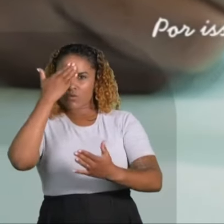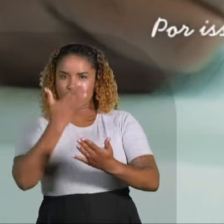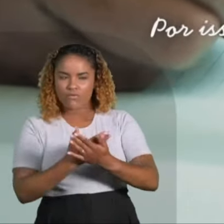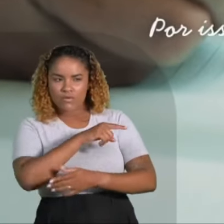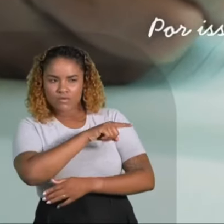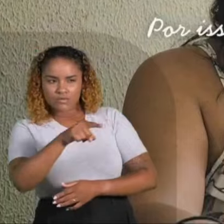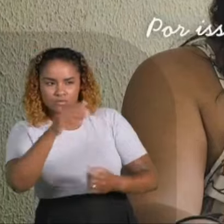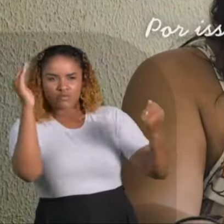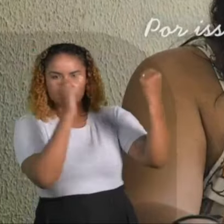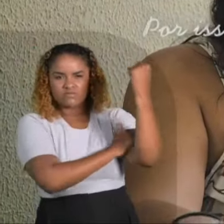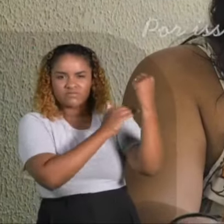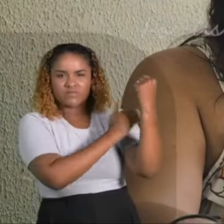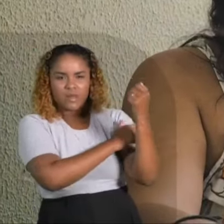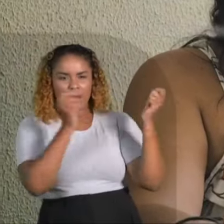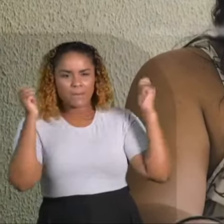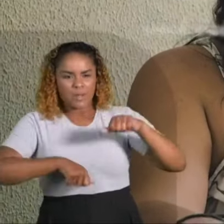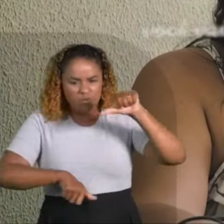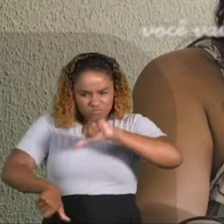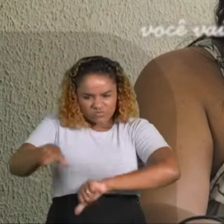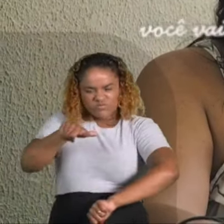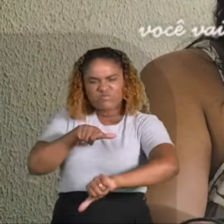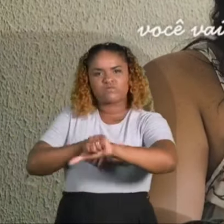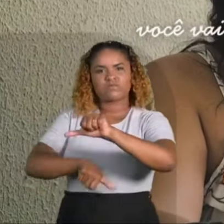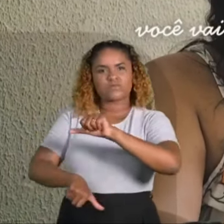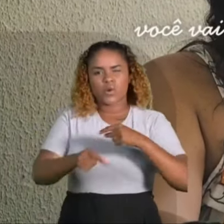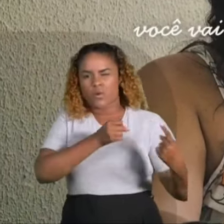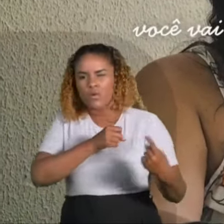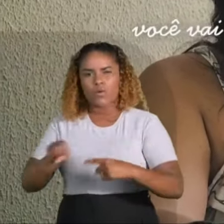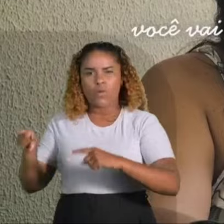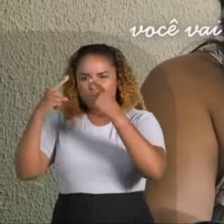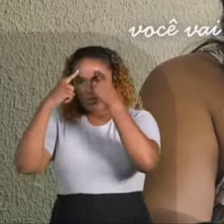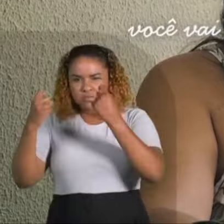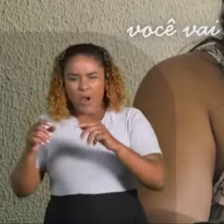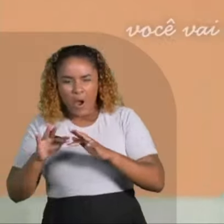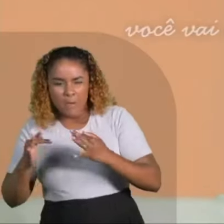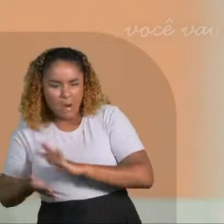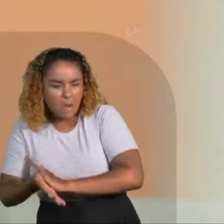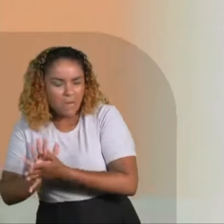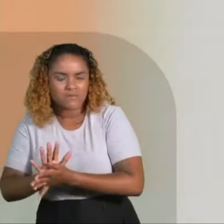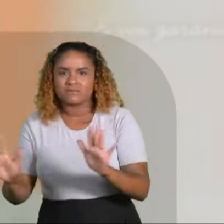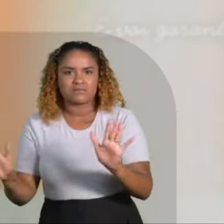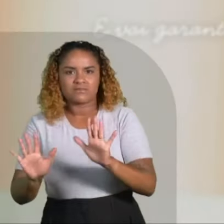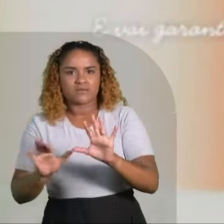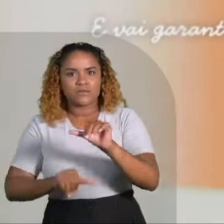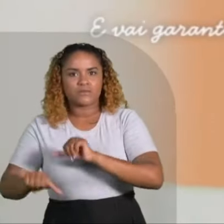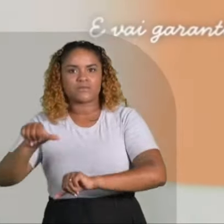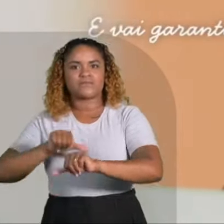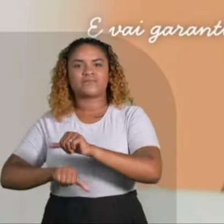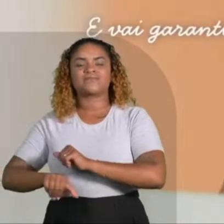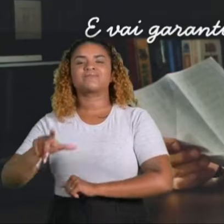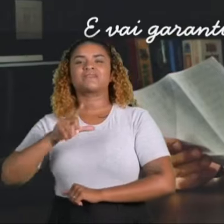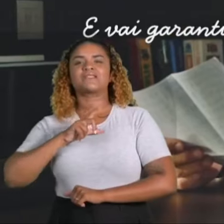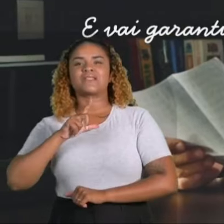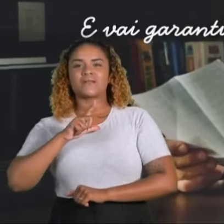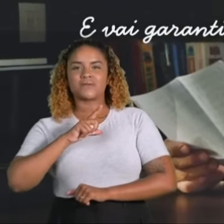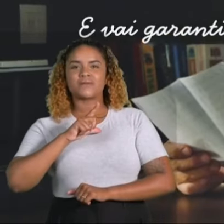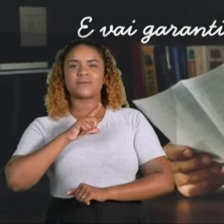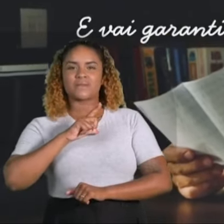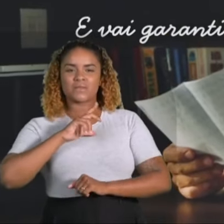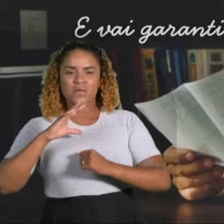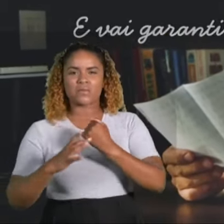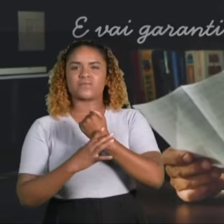eu confio que com sua força você vai combater toda essa humilhação. E vai garantir